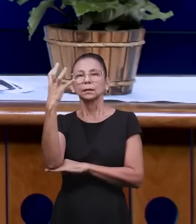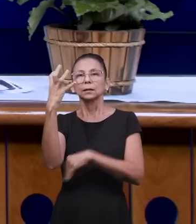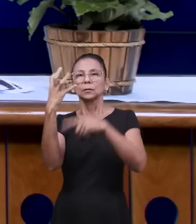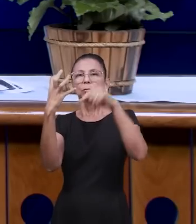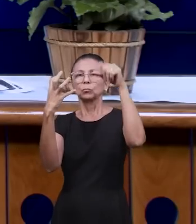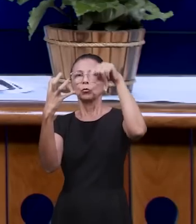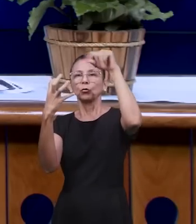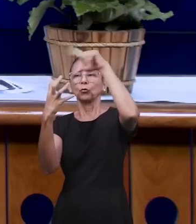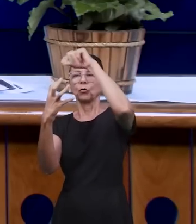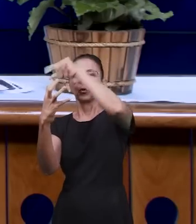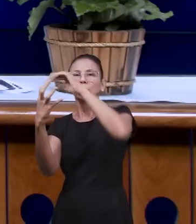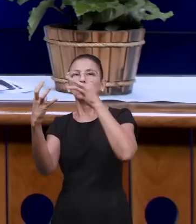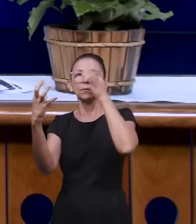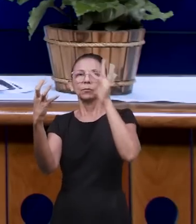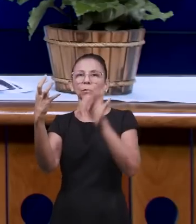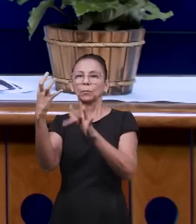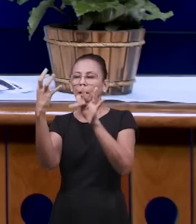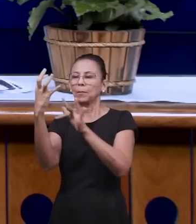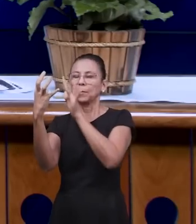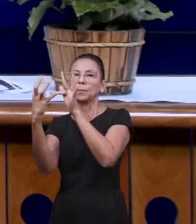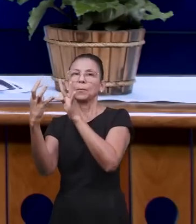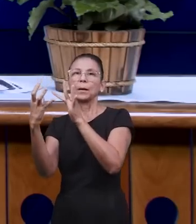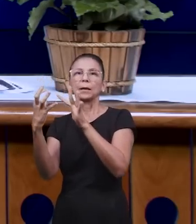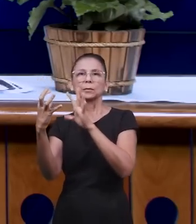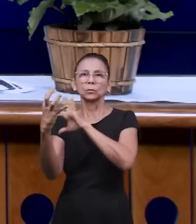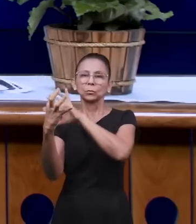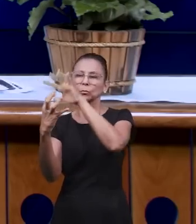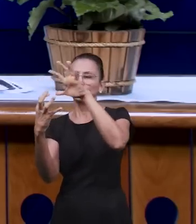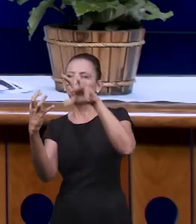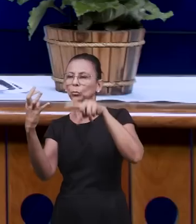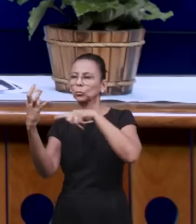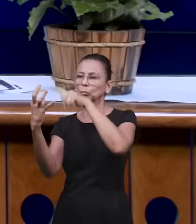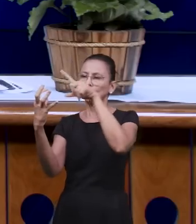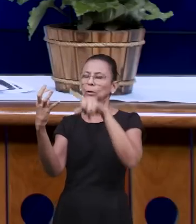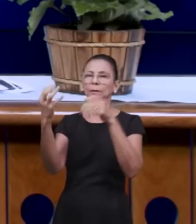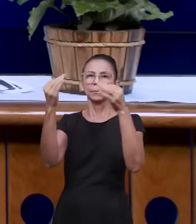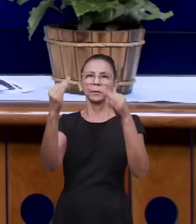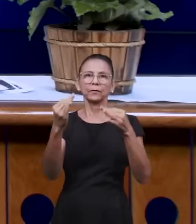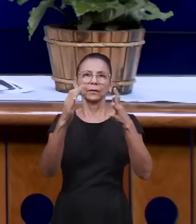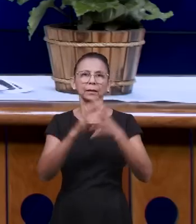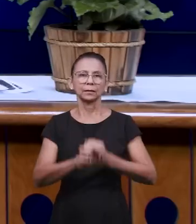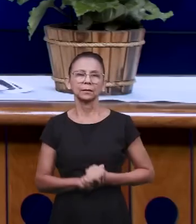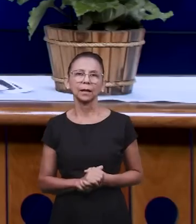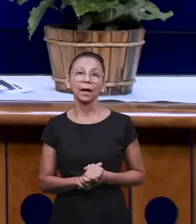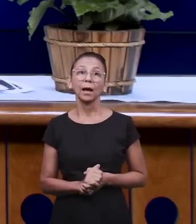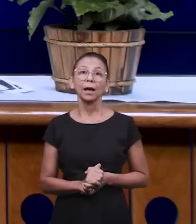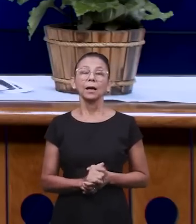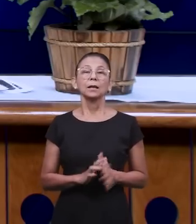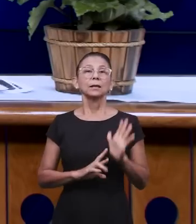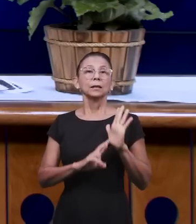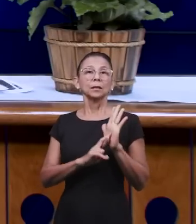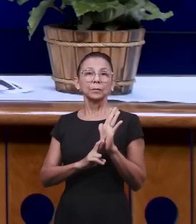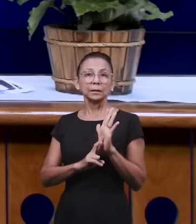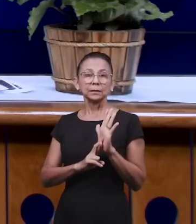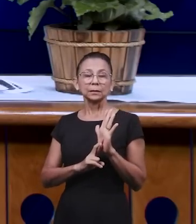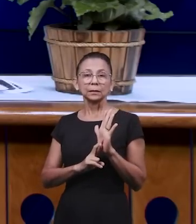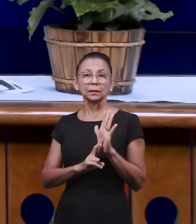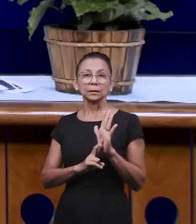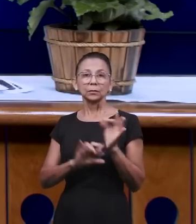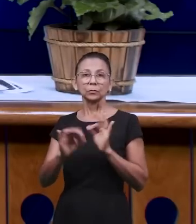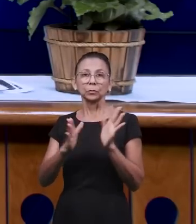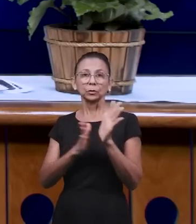representa 1000 anos, inclusive essa. De forma que de Adão a Abraão, 2000